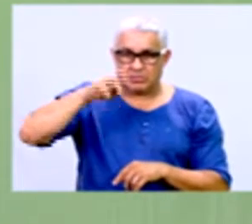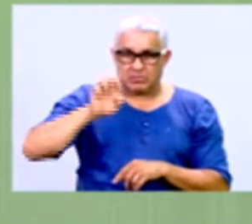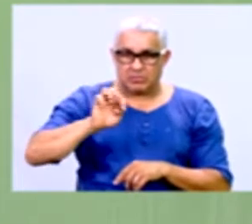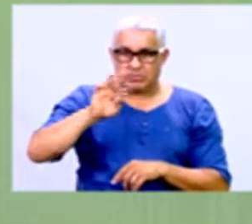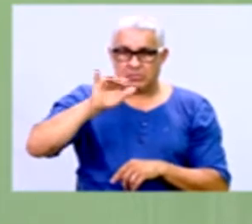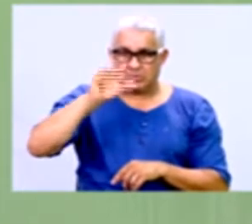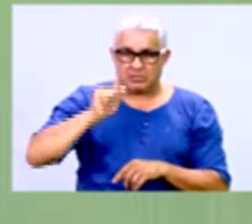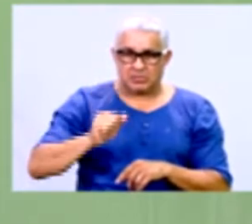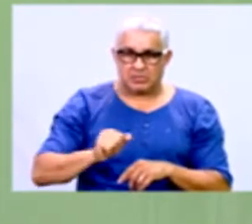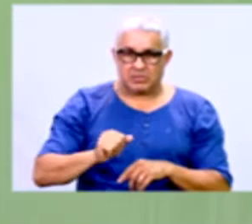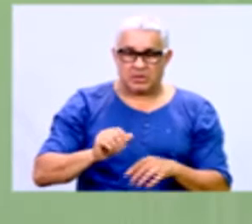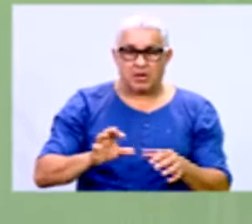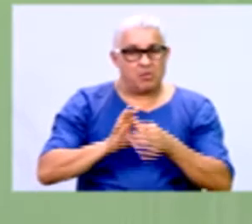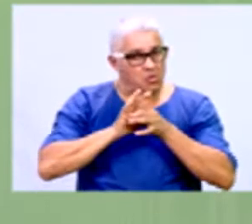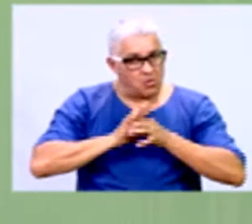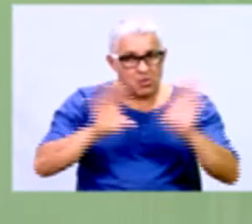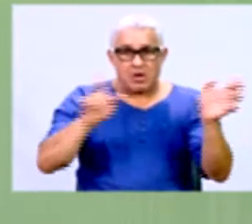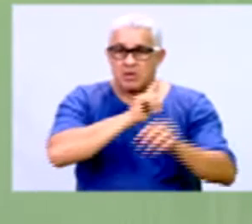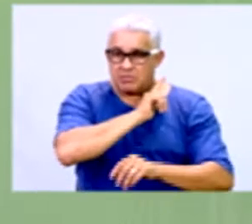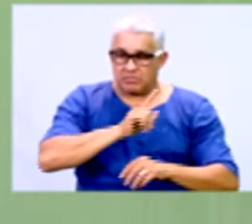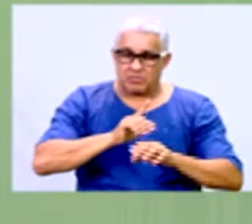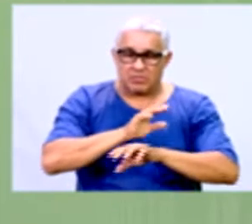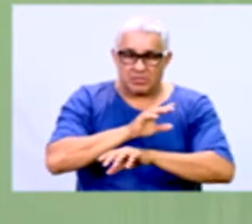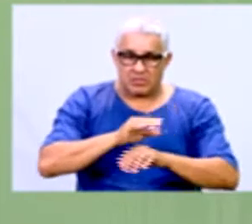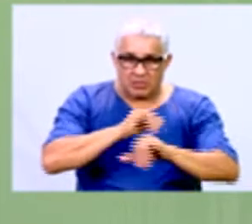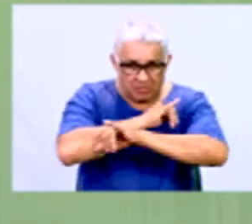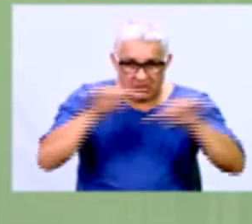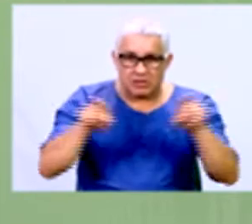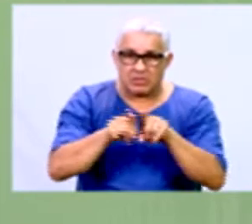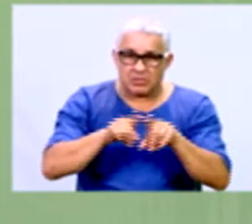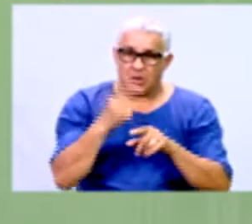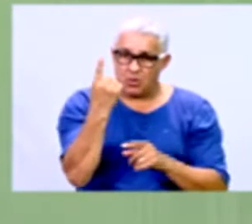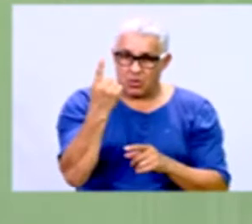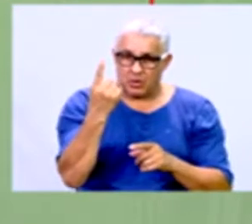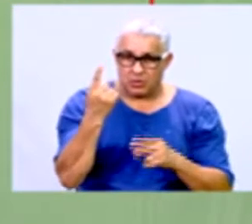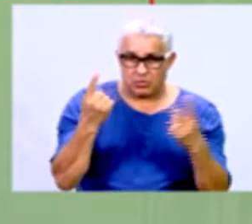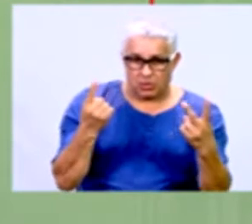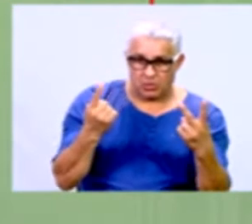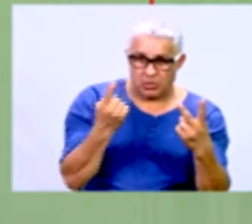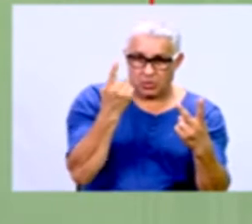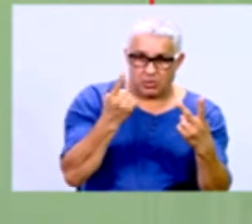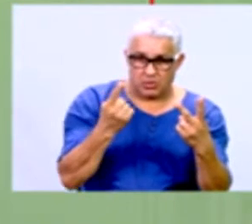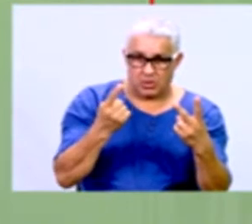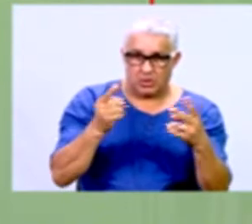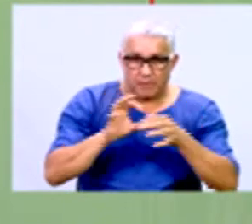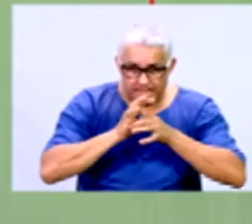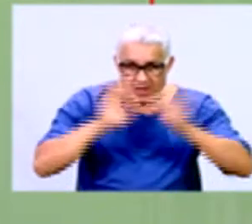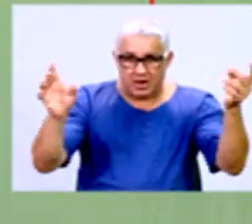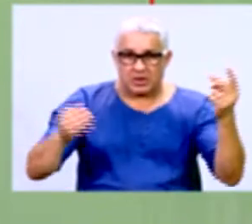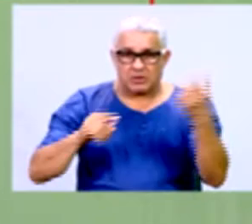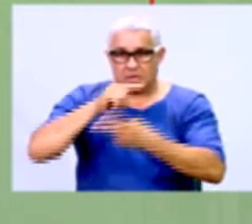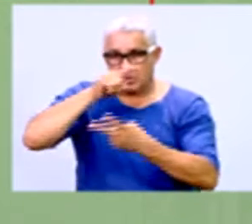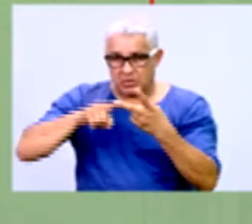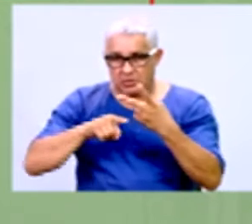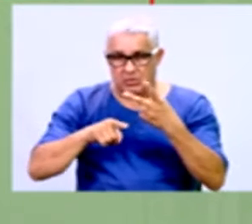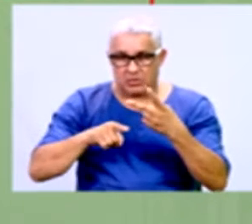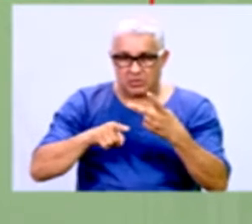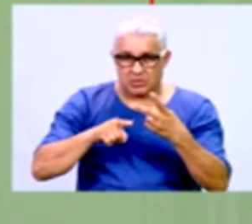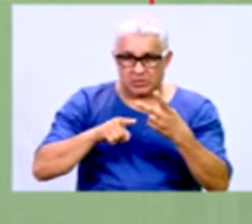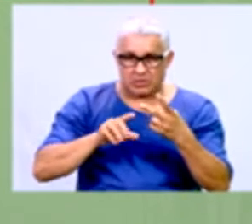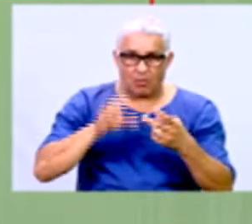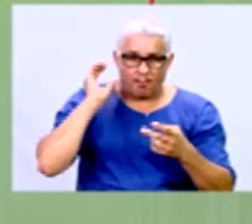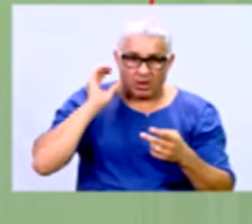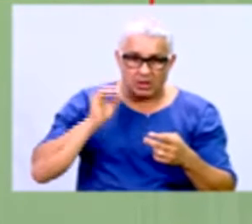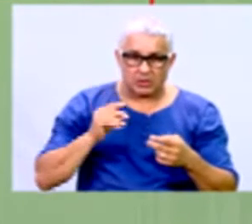informação pública e uma informação confidencial entre 2 ou mais agentes, certo?